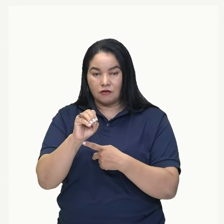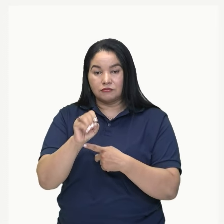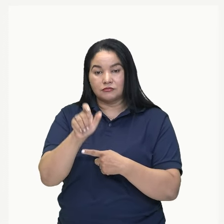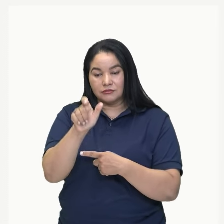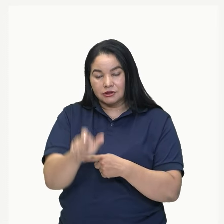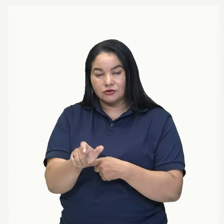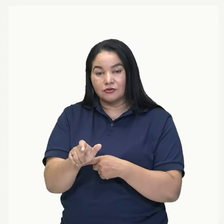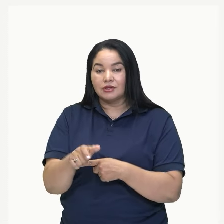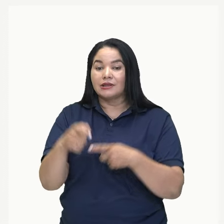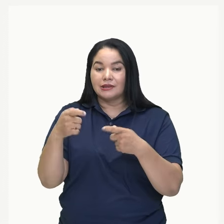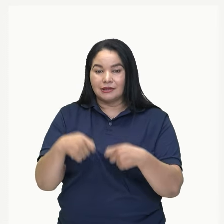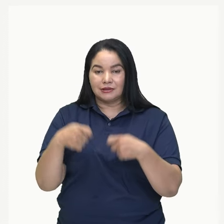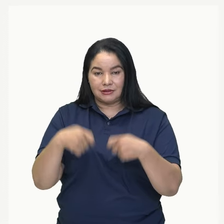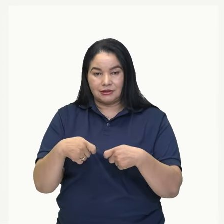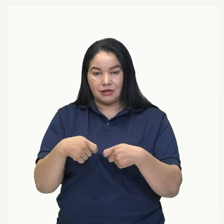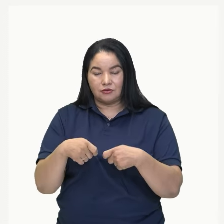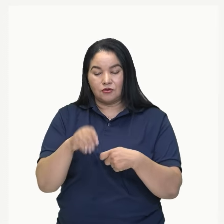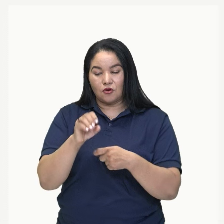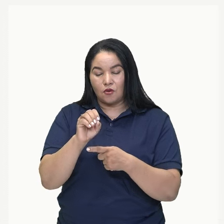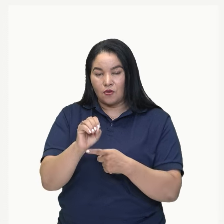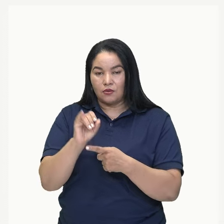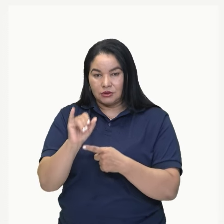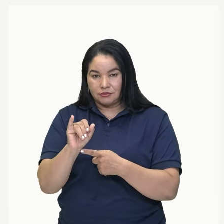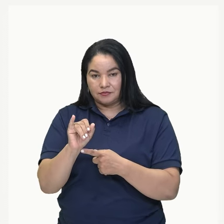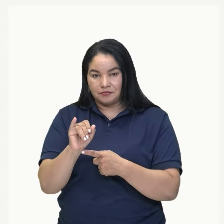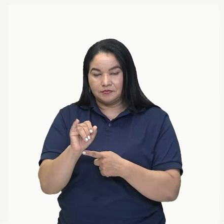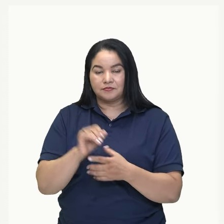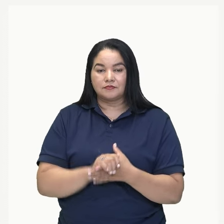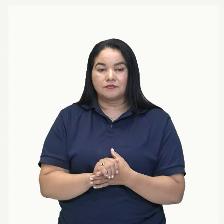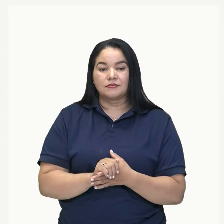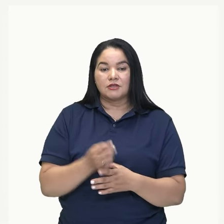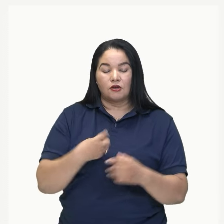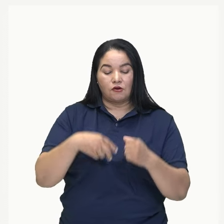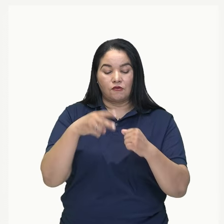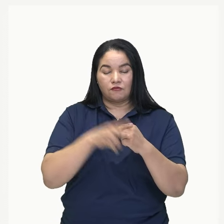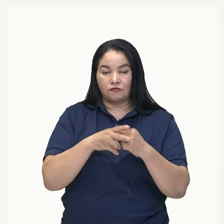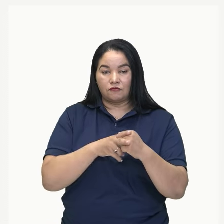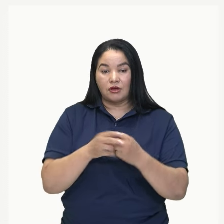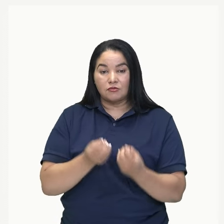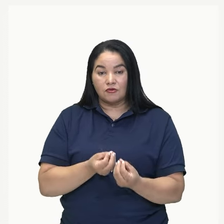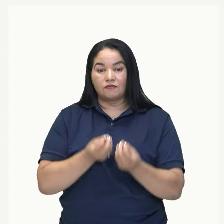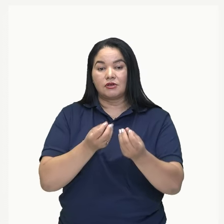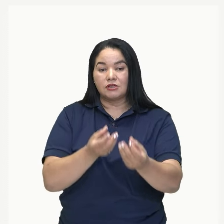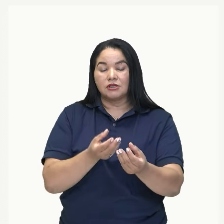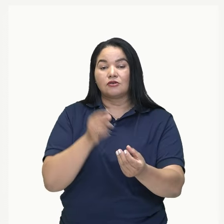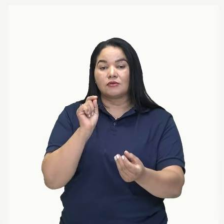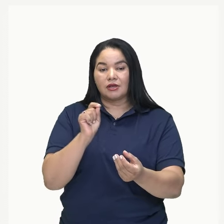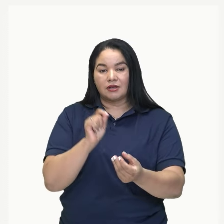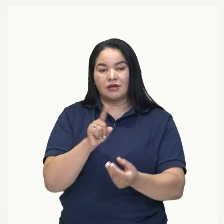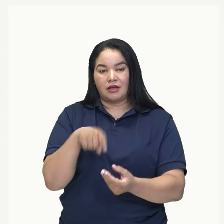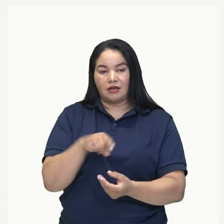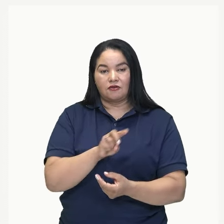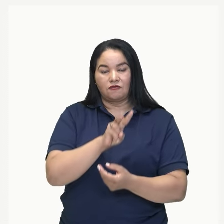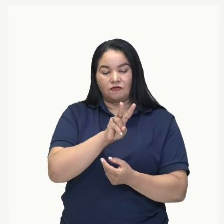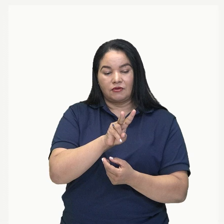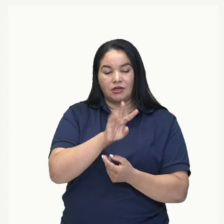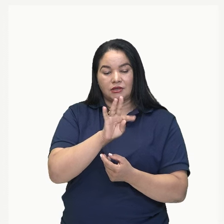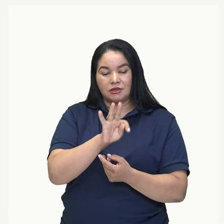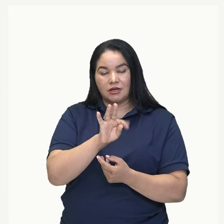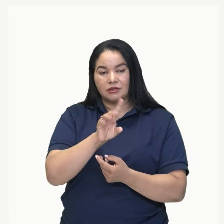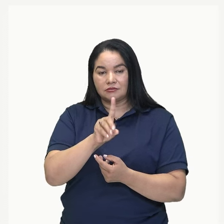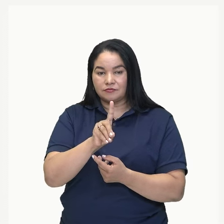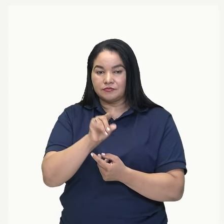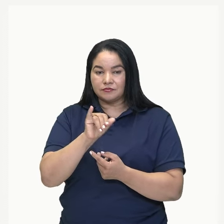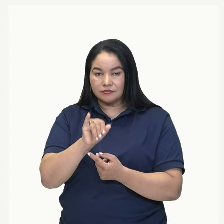meu objeto indireto. Então, este verbo oferecer é um exemplo de VTDI, porque ele